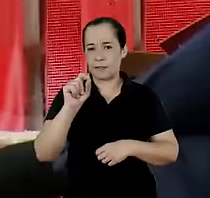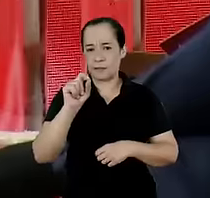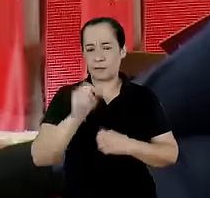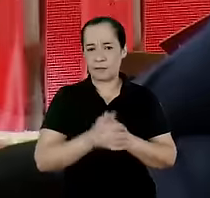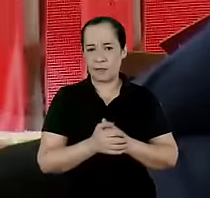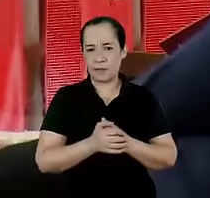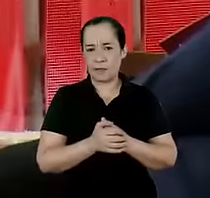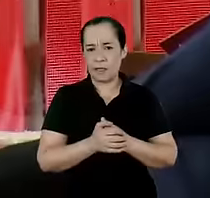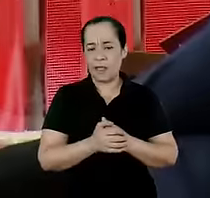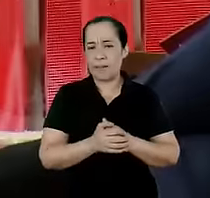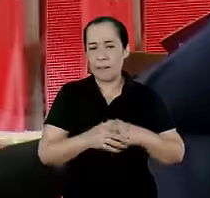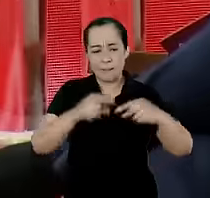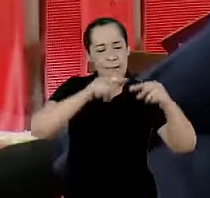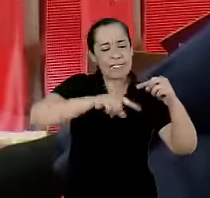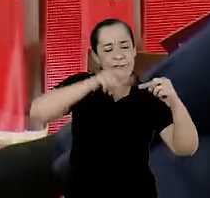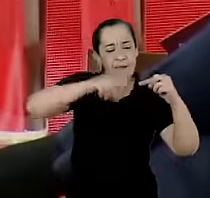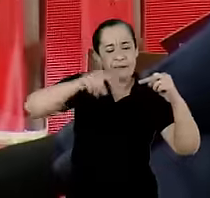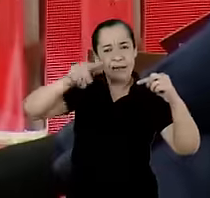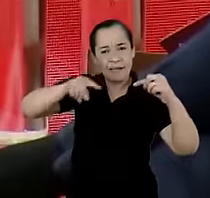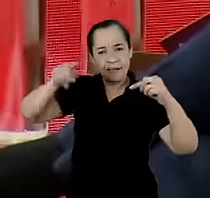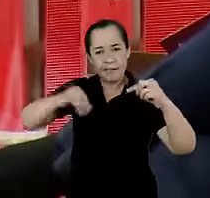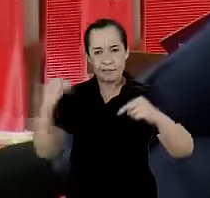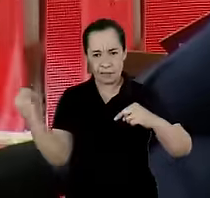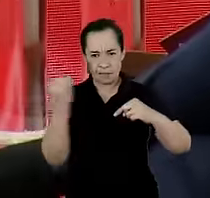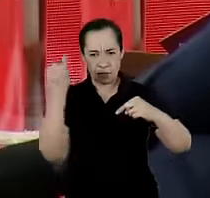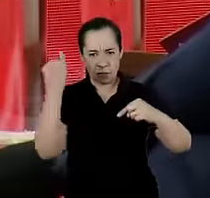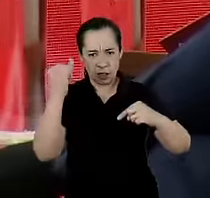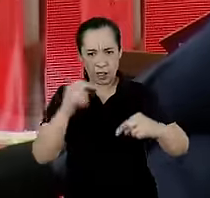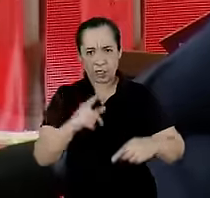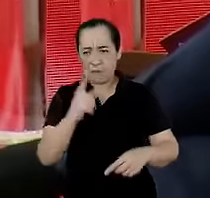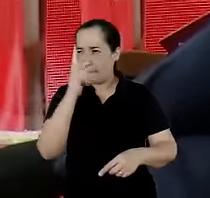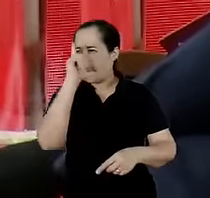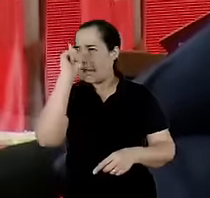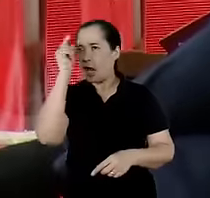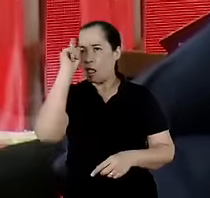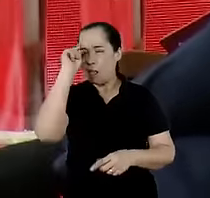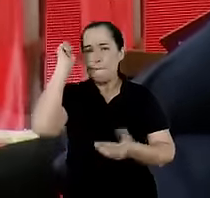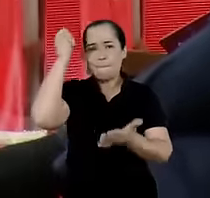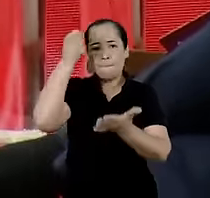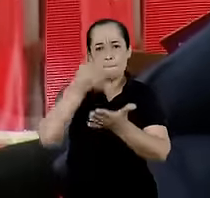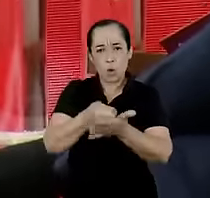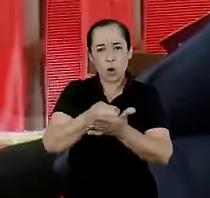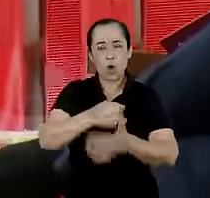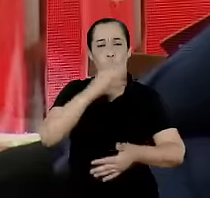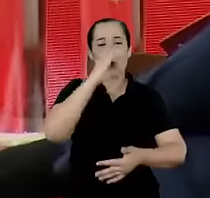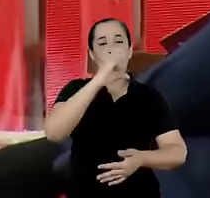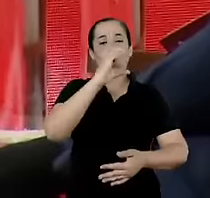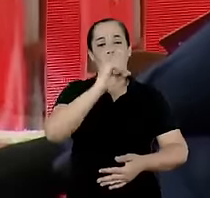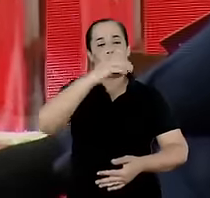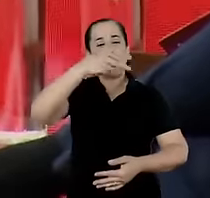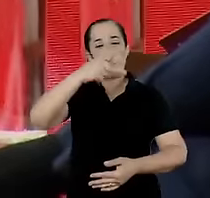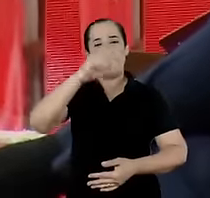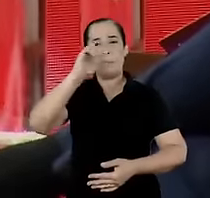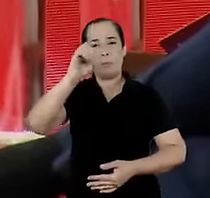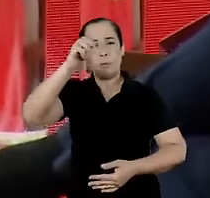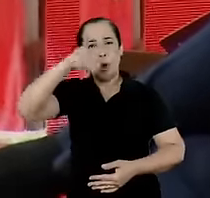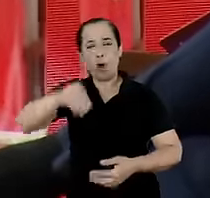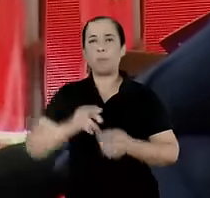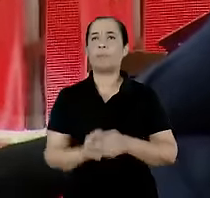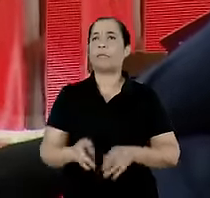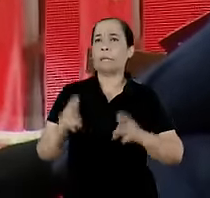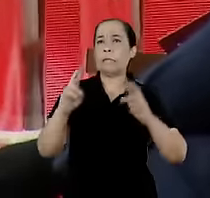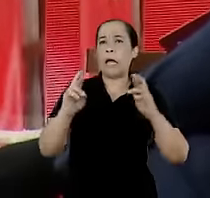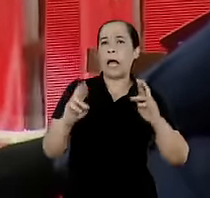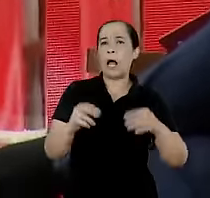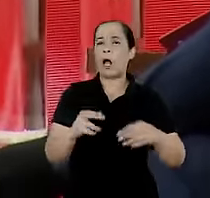variáveis que são importantes paraa tomada de decisão do cupom Ou seja a expectativa de inflação vai ser alterada por isso a expectativa de inflação sendo